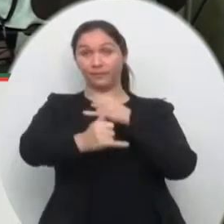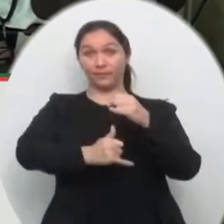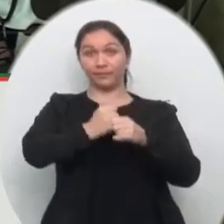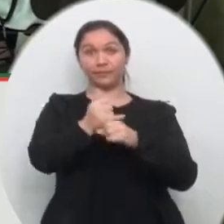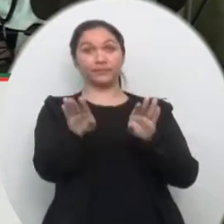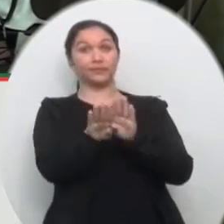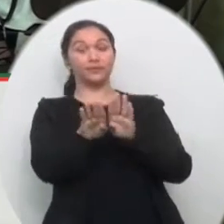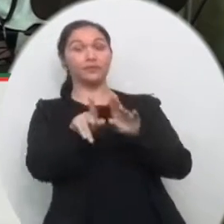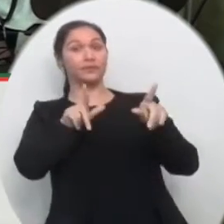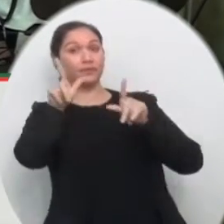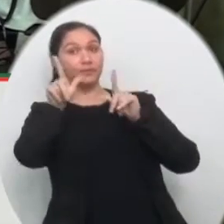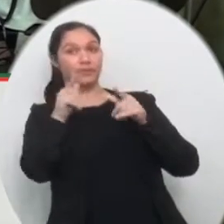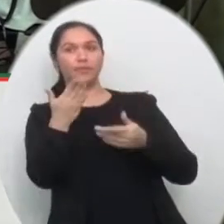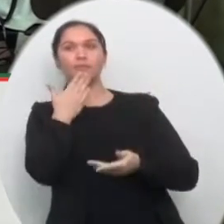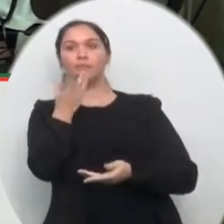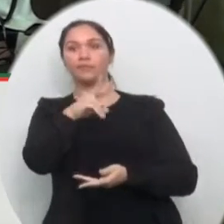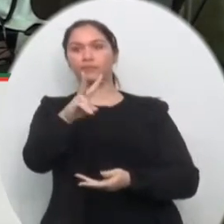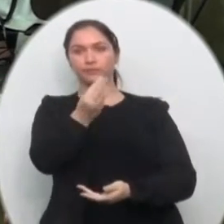a confirmação do quórum.